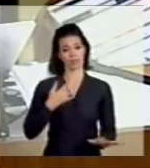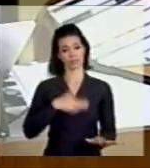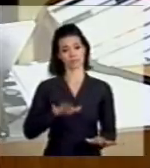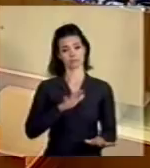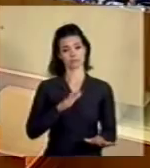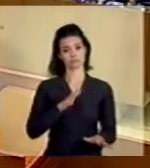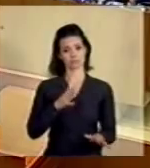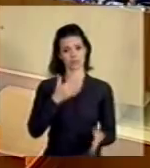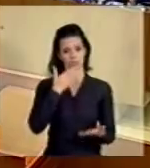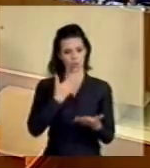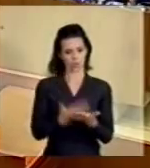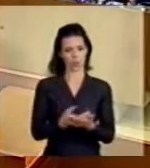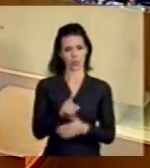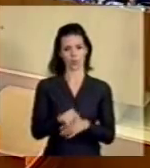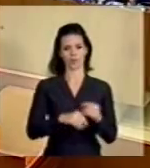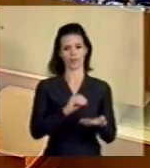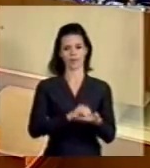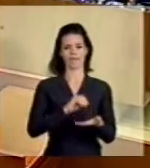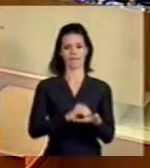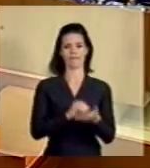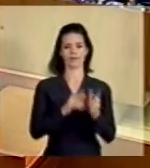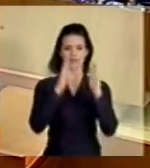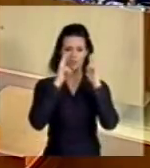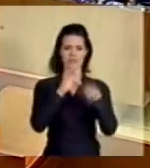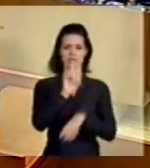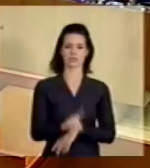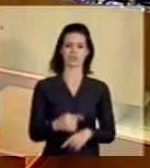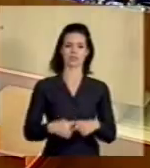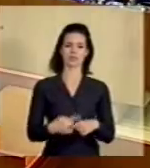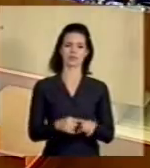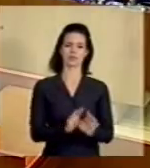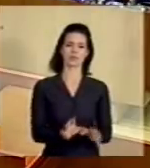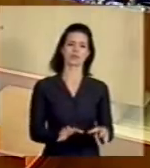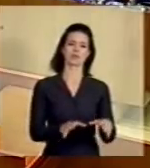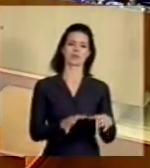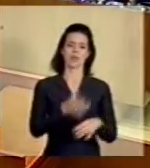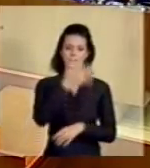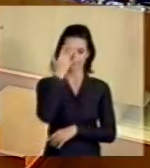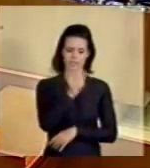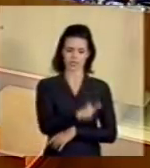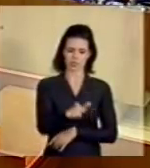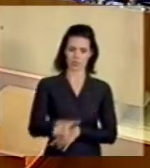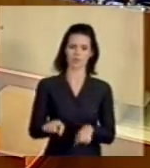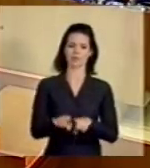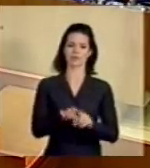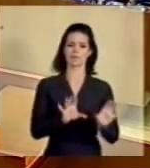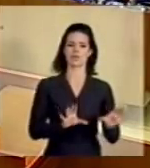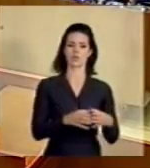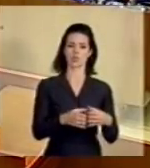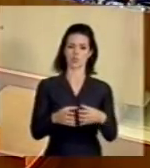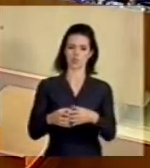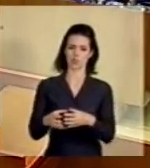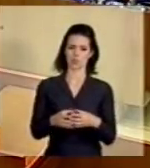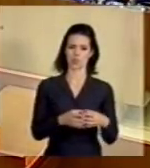causídicos. Sublinho, desde logo, que para os autores individuais e para os exequentes das ações coletivas transitadas em